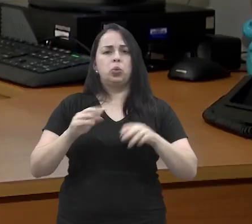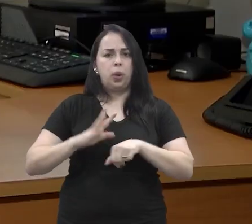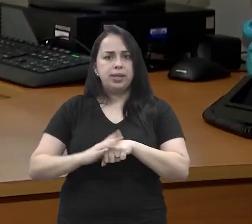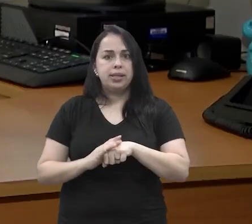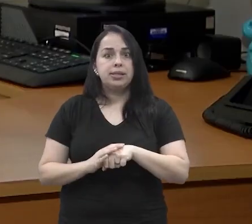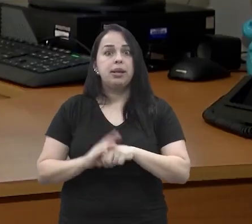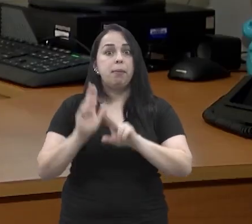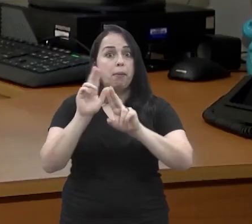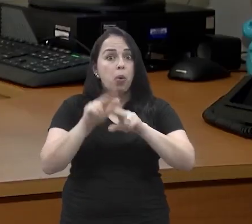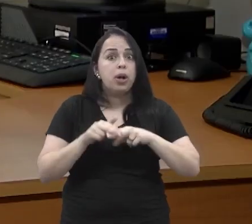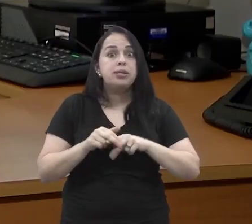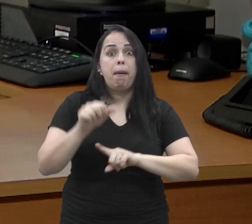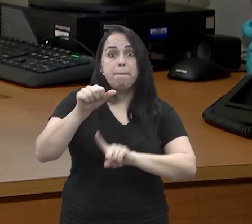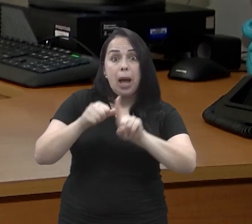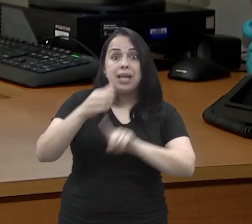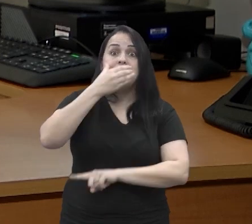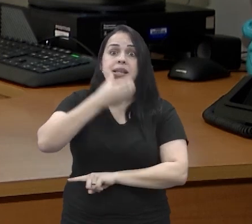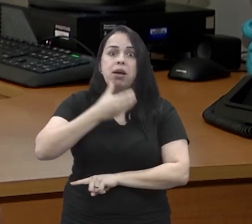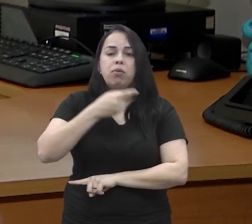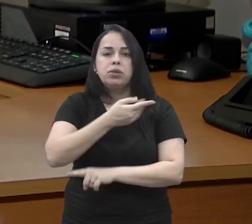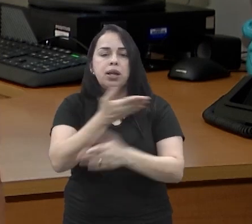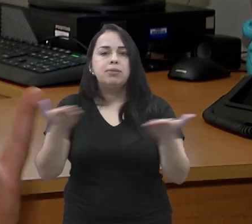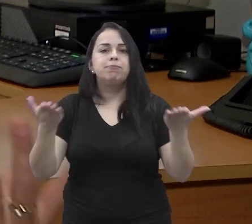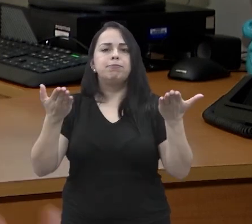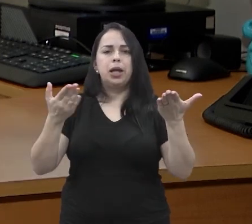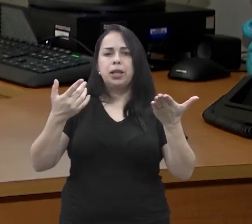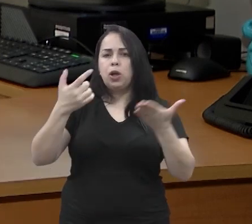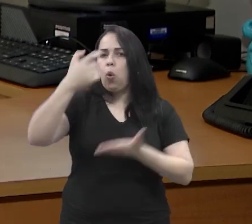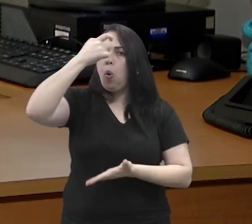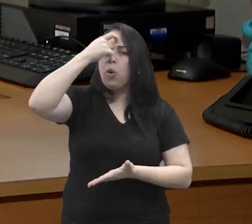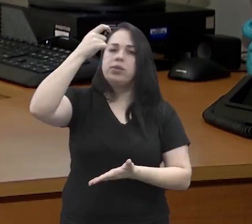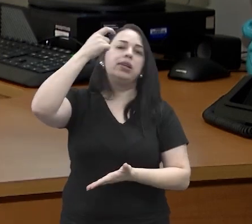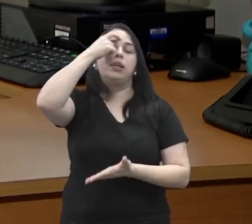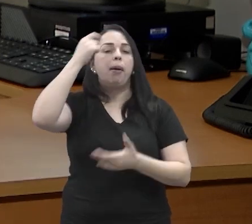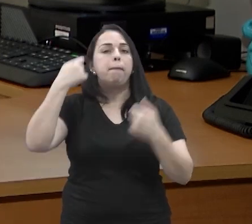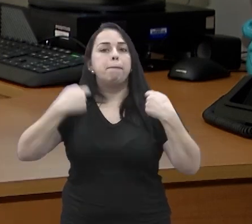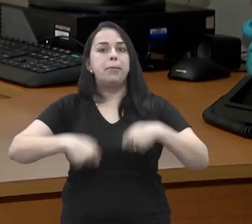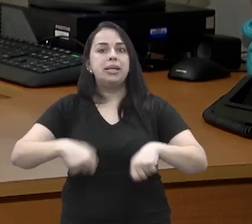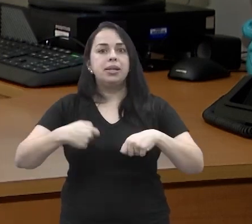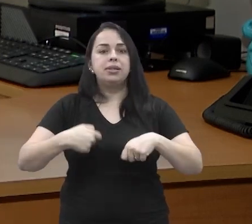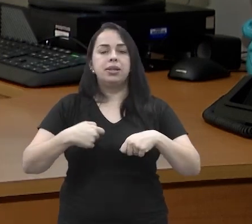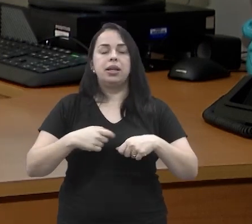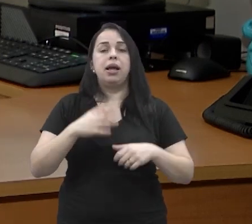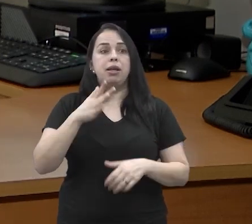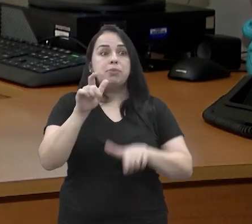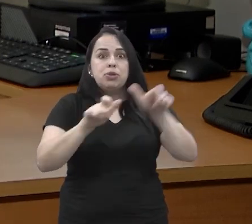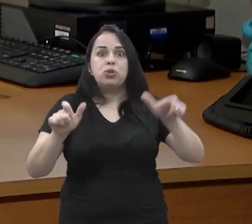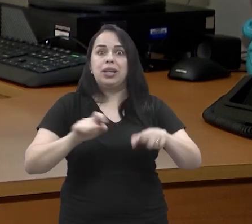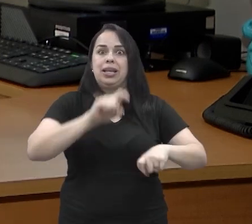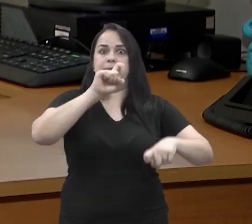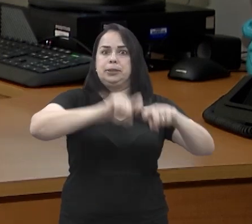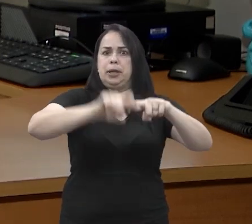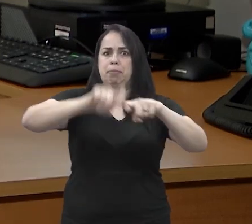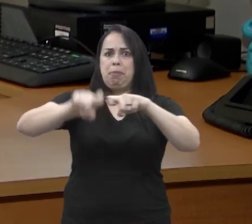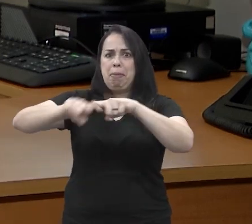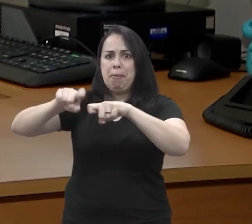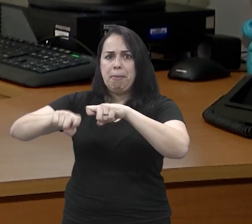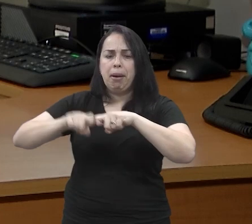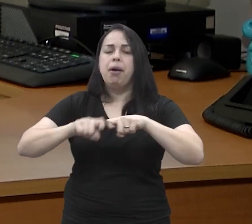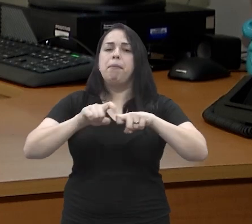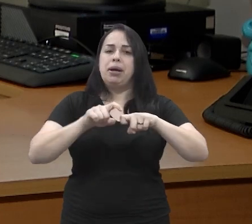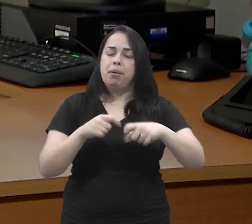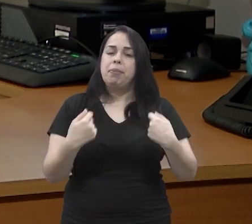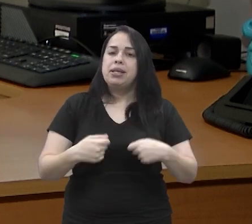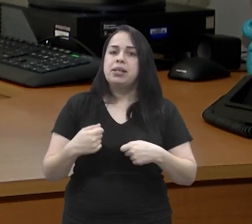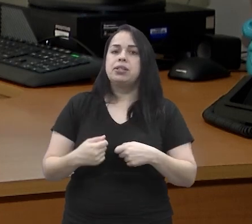doença. Então, esse mês é dedicado a isso, para fazer com que as pessoas tenham consciência de que devem ser testadas. As pessoas